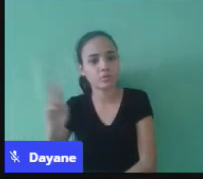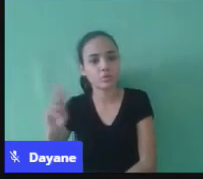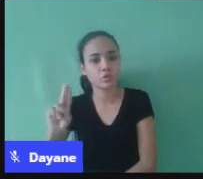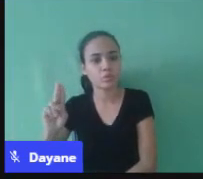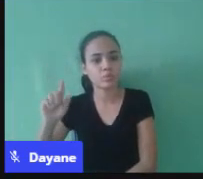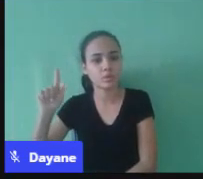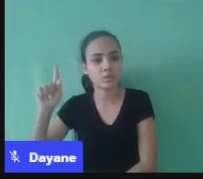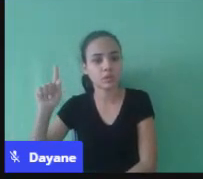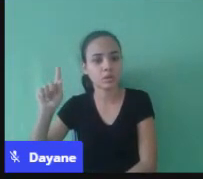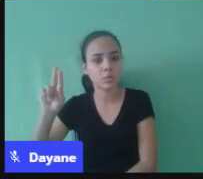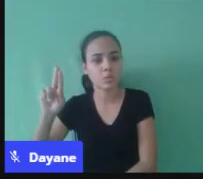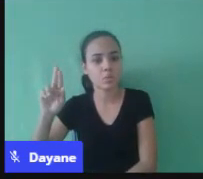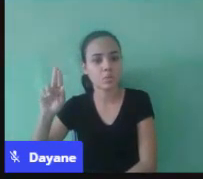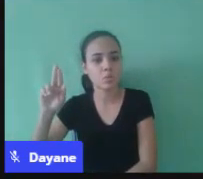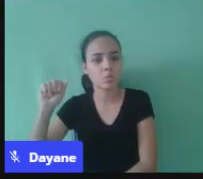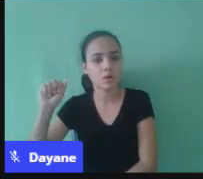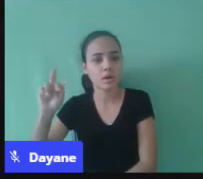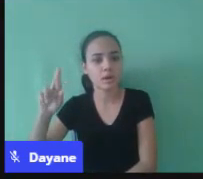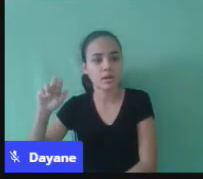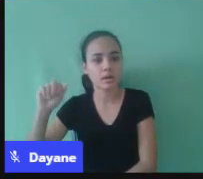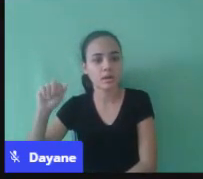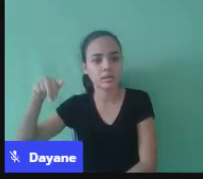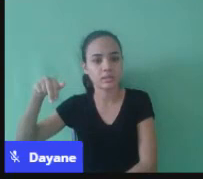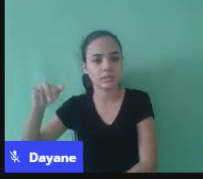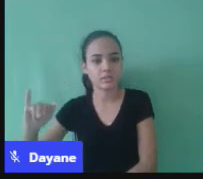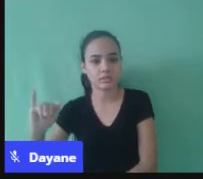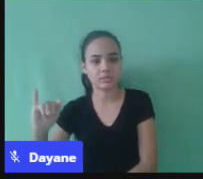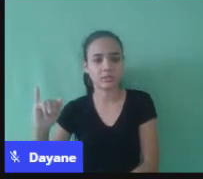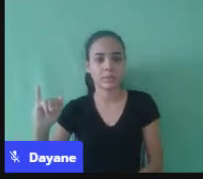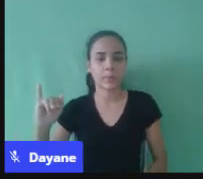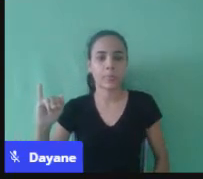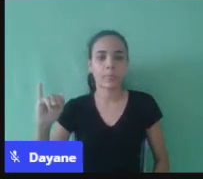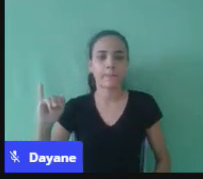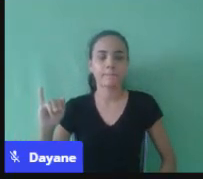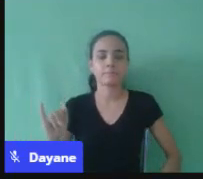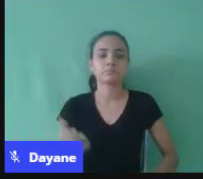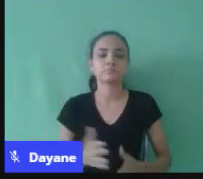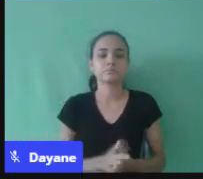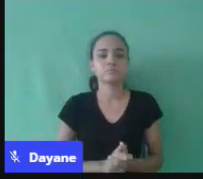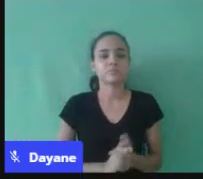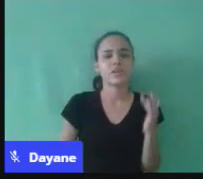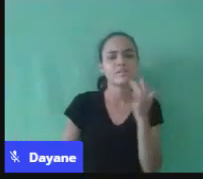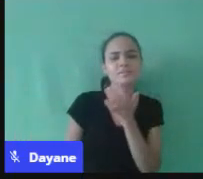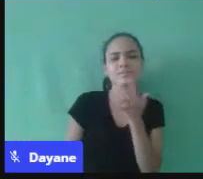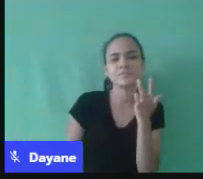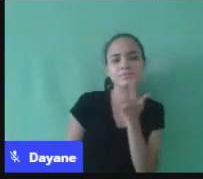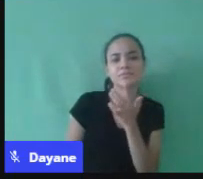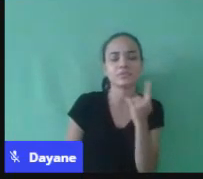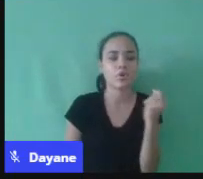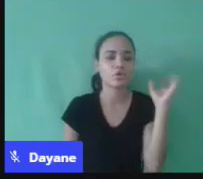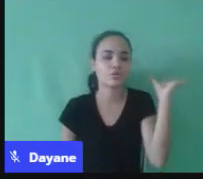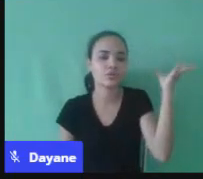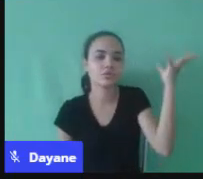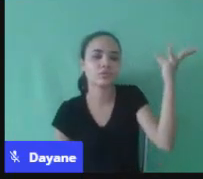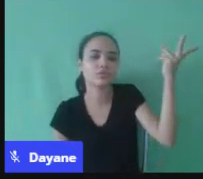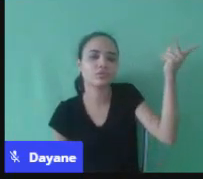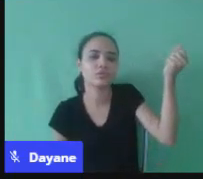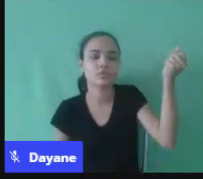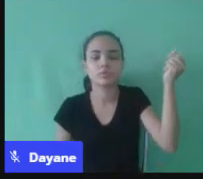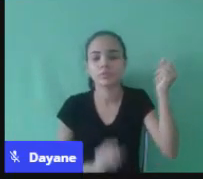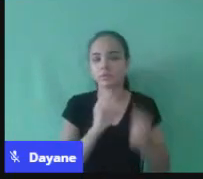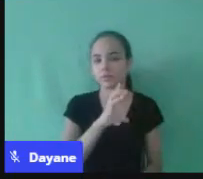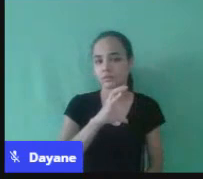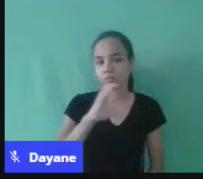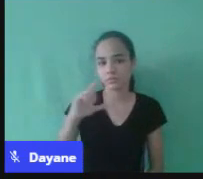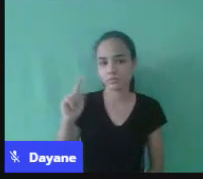Aí fala assim, que delícia! Daí como que é o clima em Campo Grande? Bom, o nosso clima é predominante,